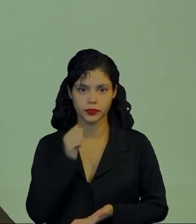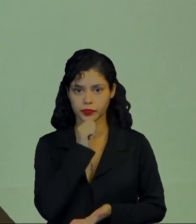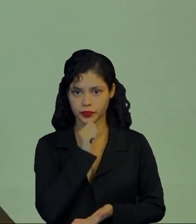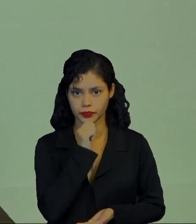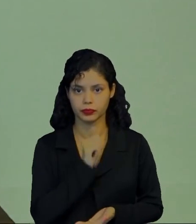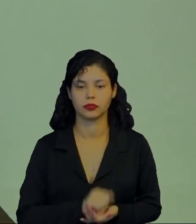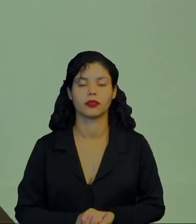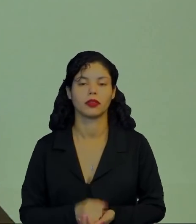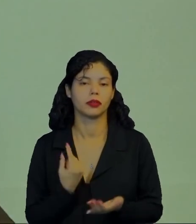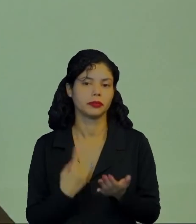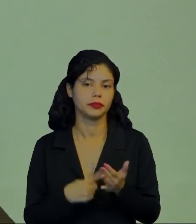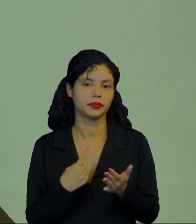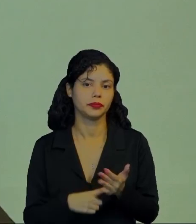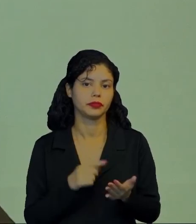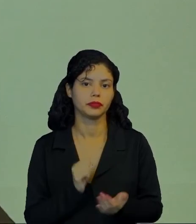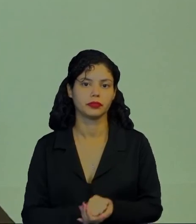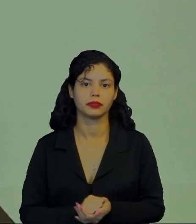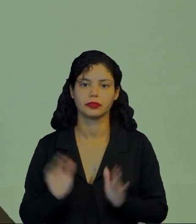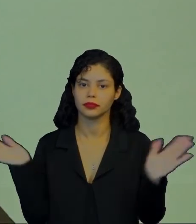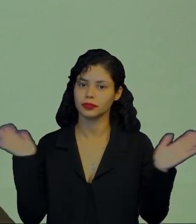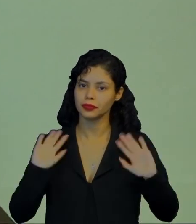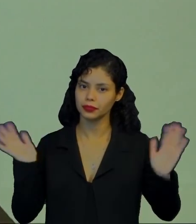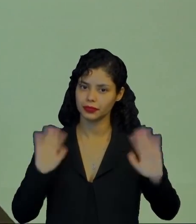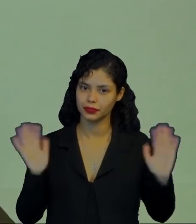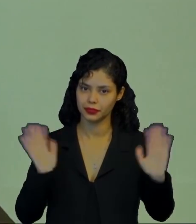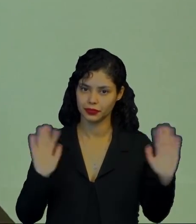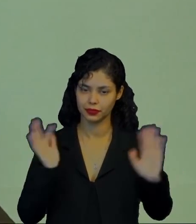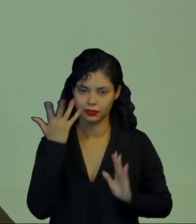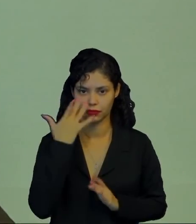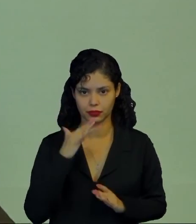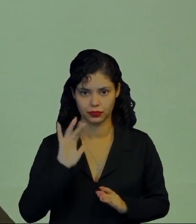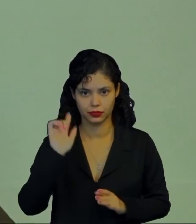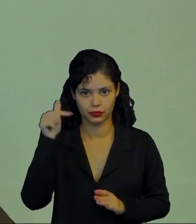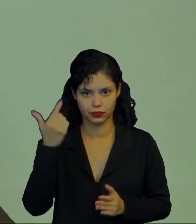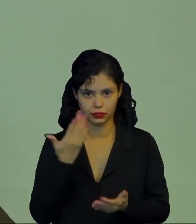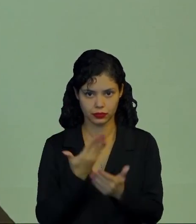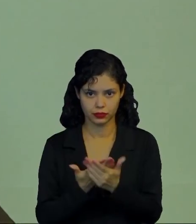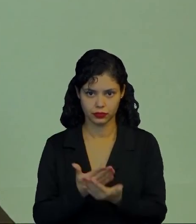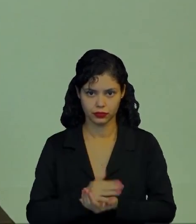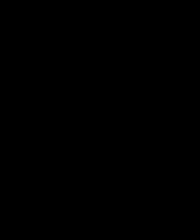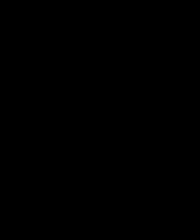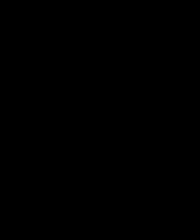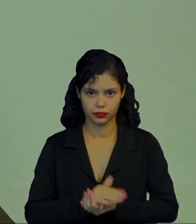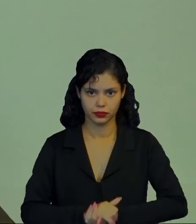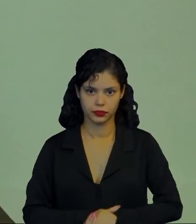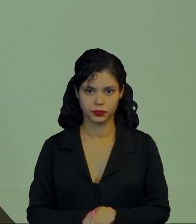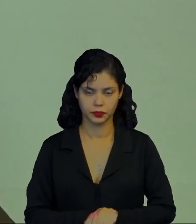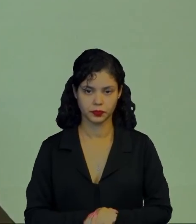aulas. Combinado? Tchau, crianças! Até a próxima aula!